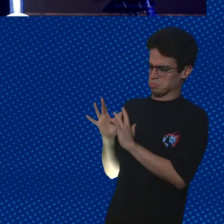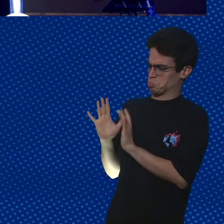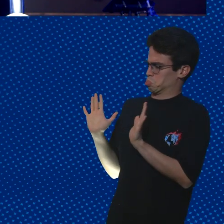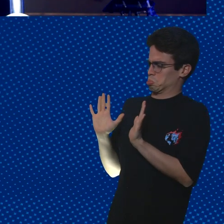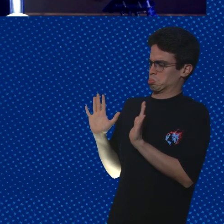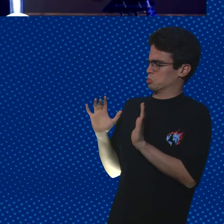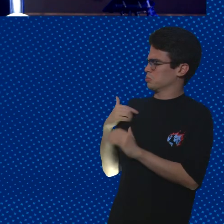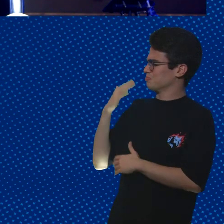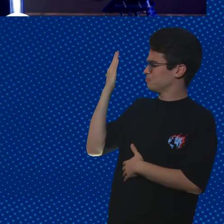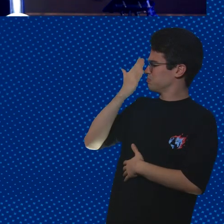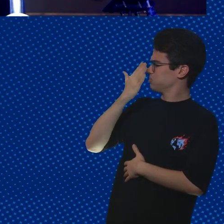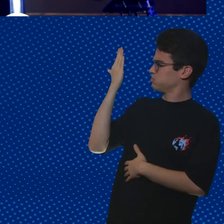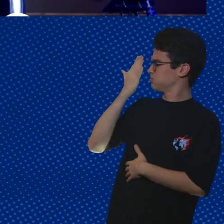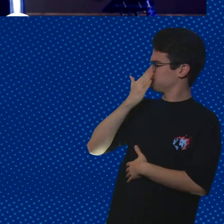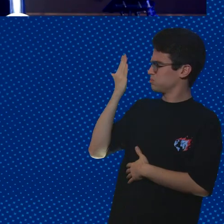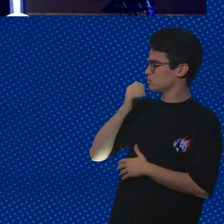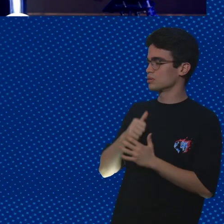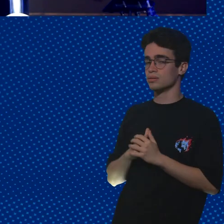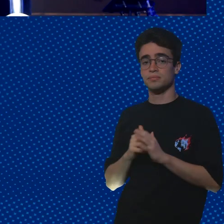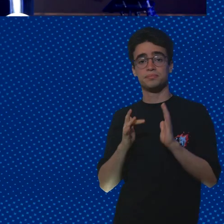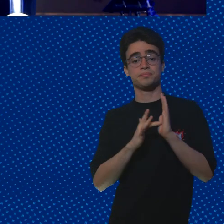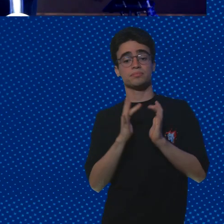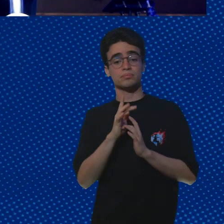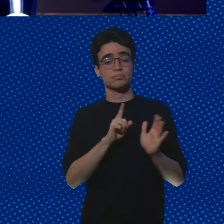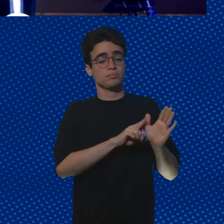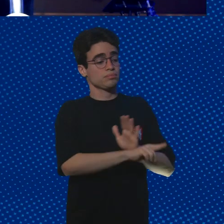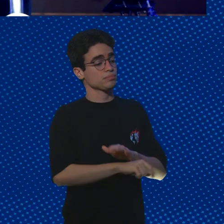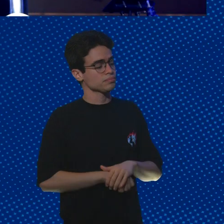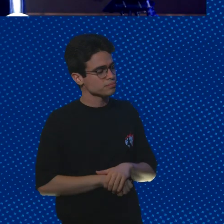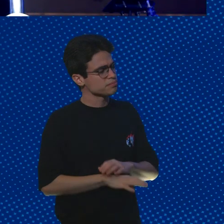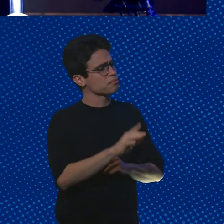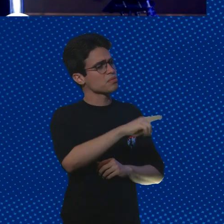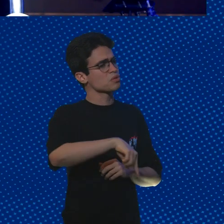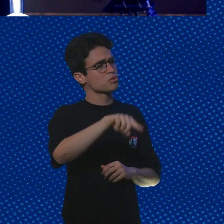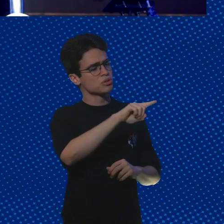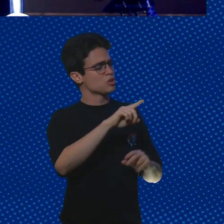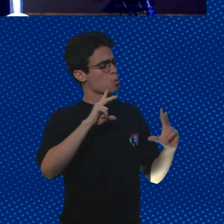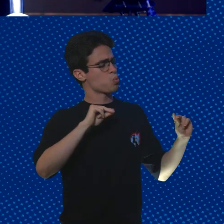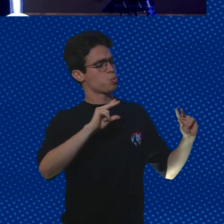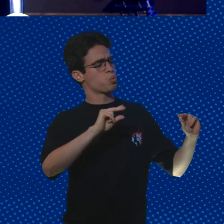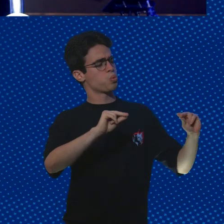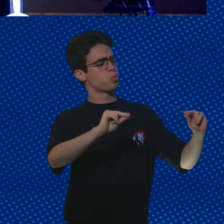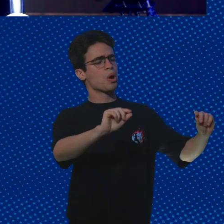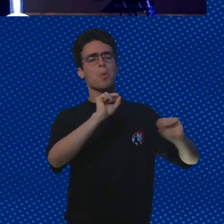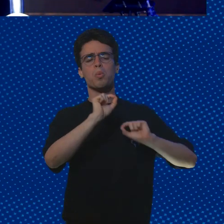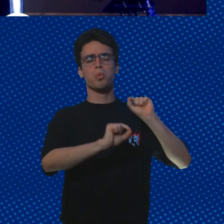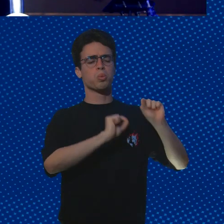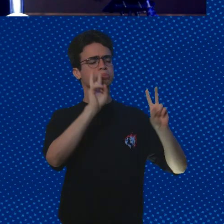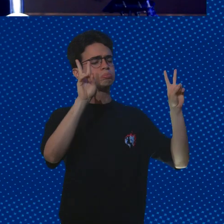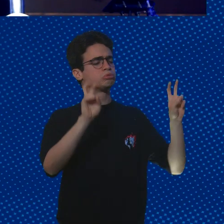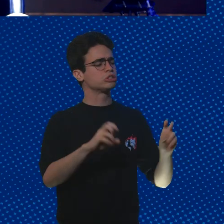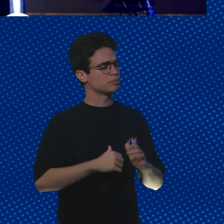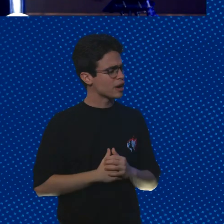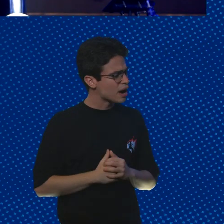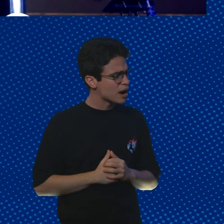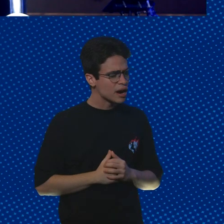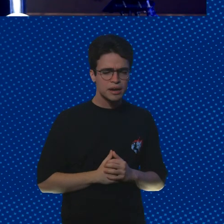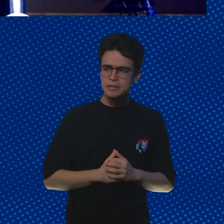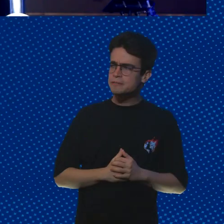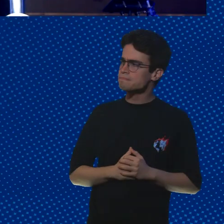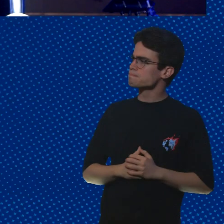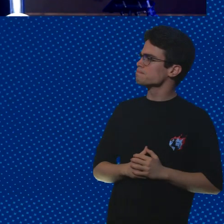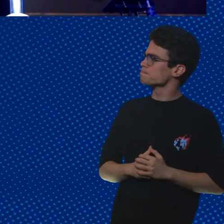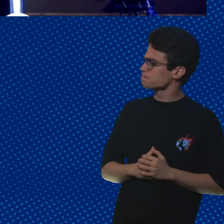reconhecê-lo. Jesus lhes perguntou: sobre o que vocês tanto debatem enquanto caminham? Eles